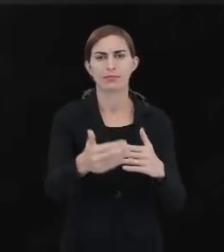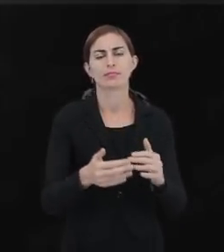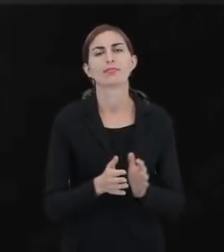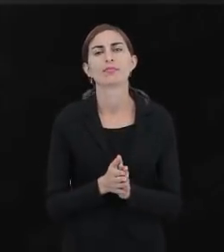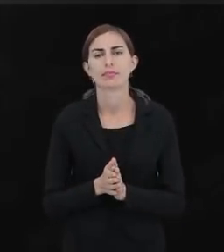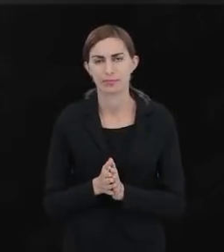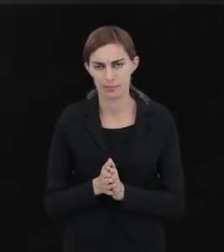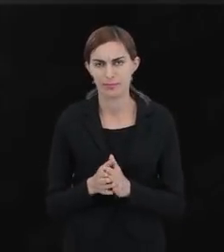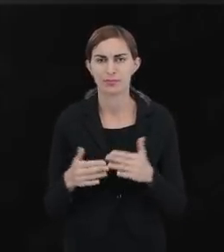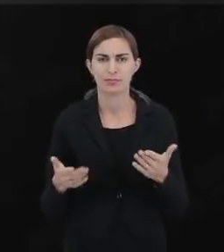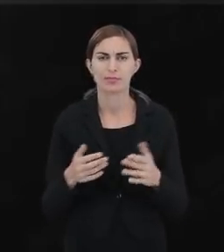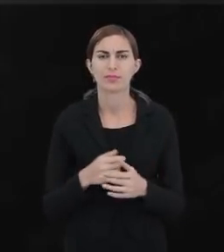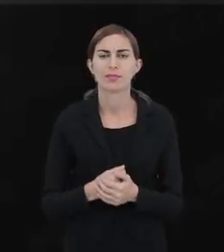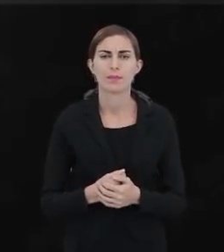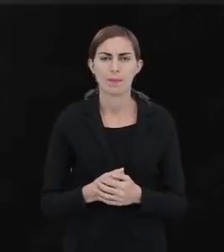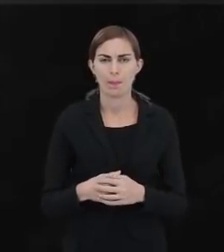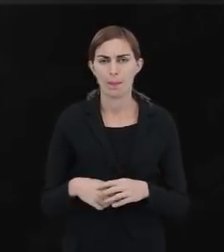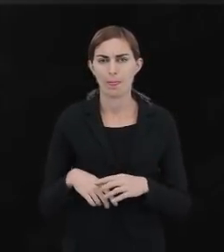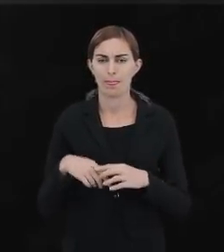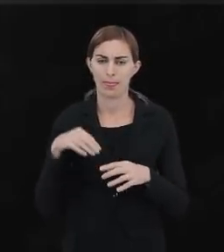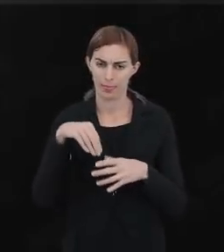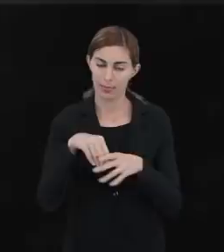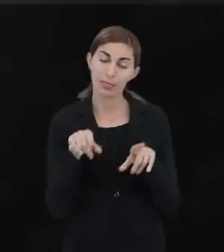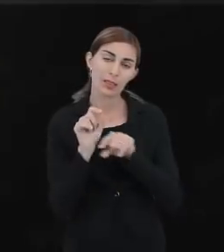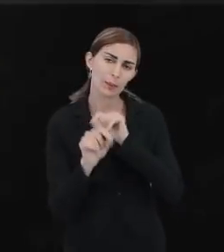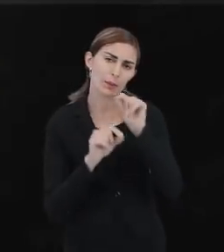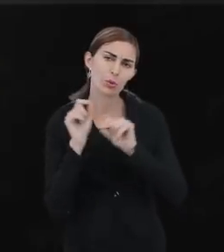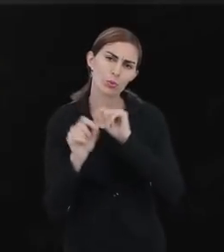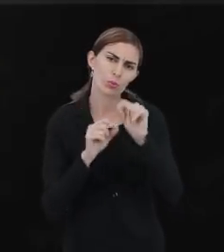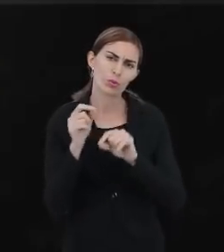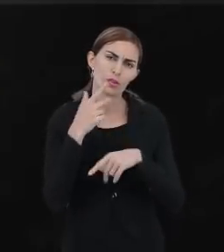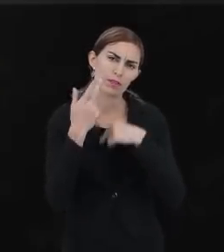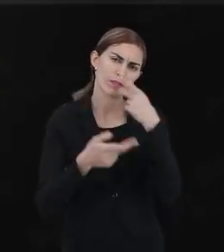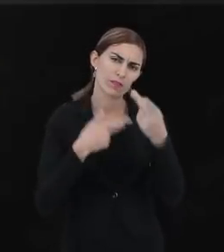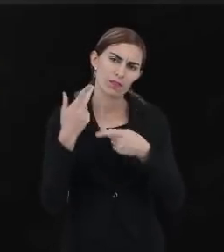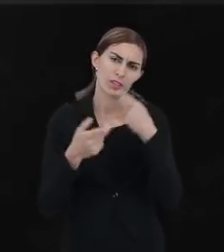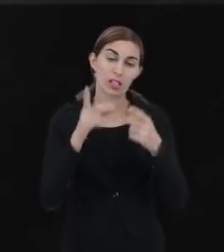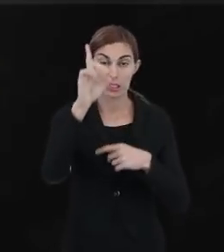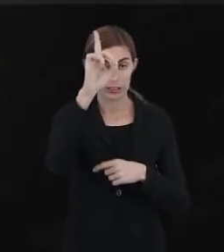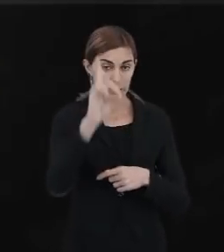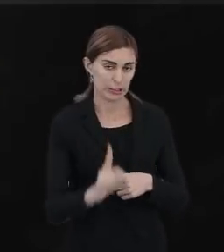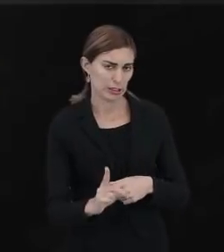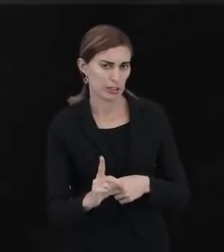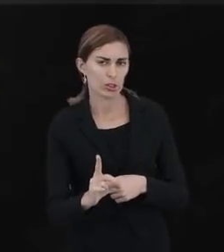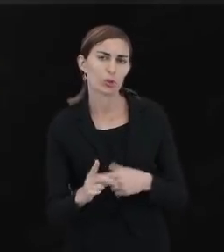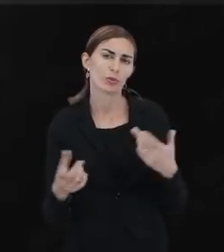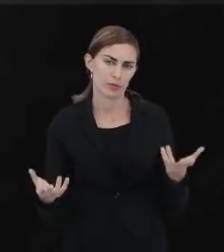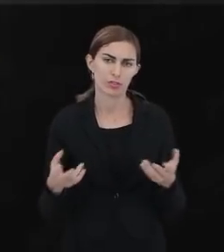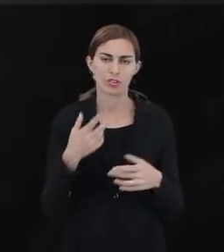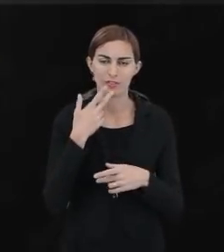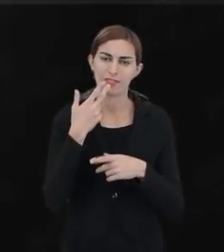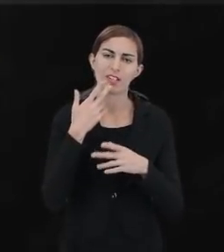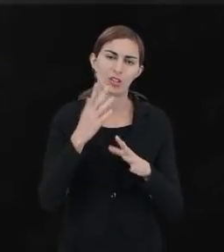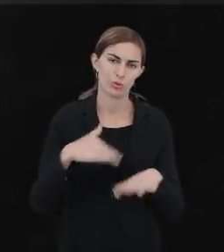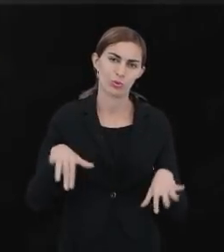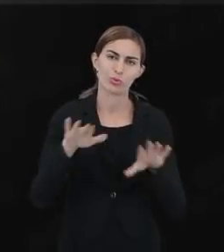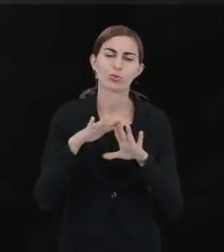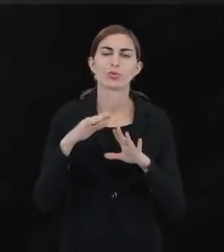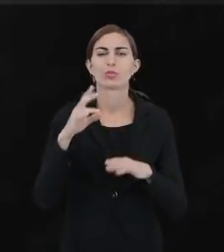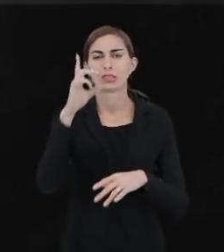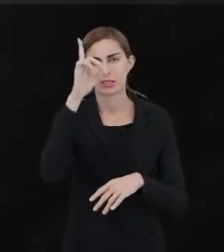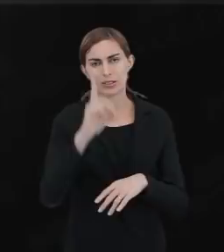esses vários atores e o que já que a gente está falando diretor nécessaire ão todo esse panorama